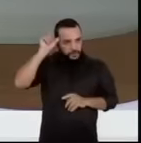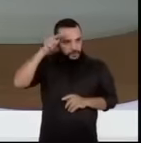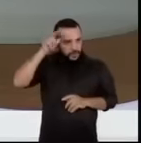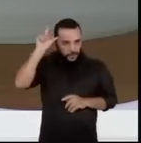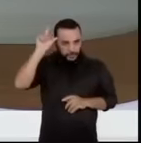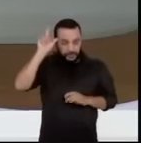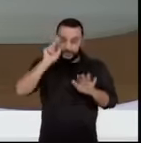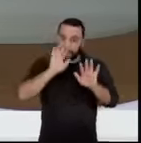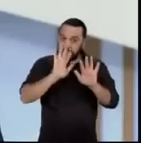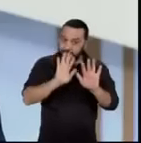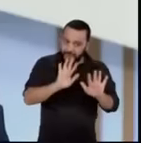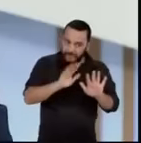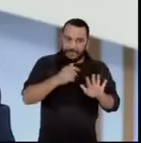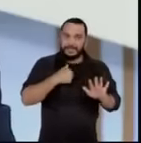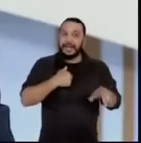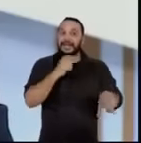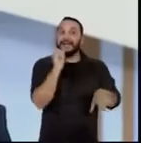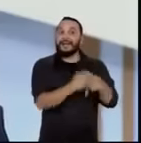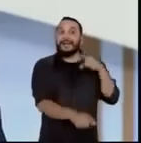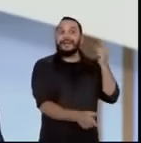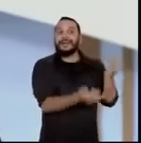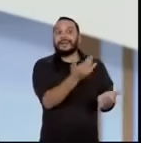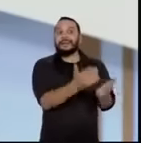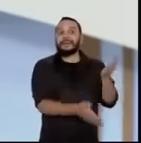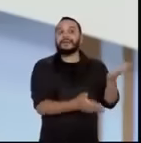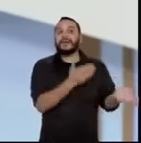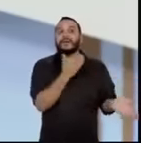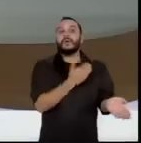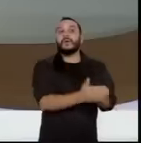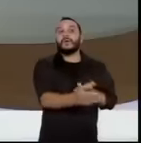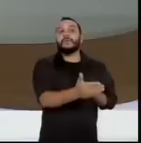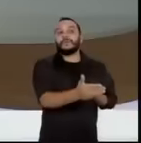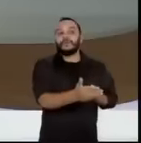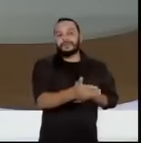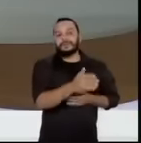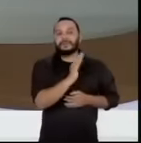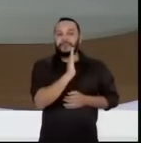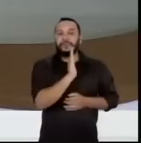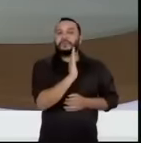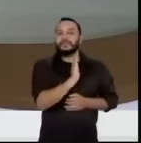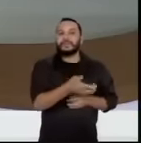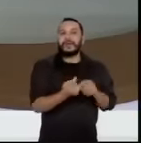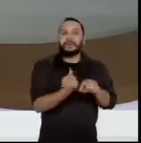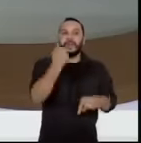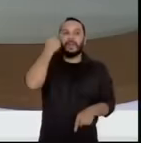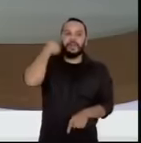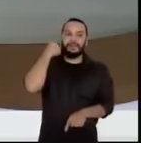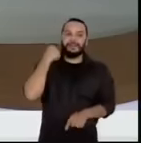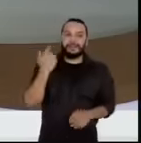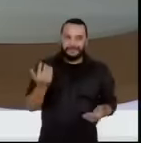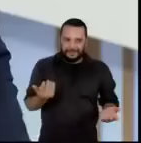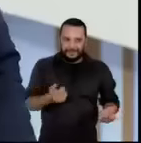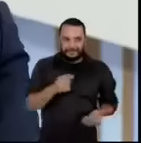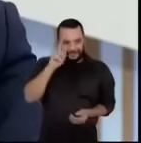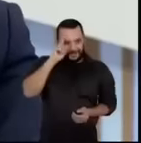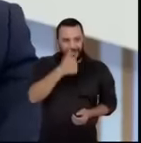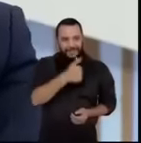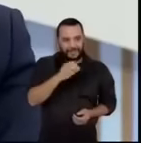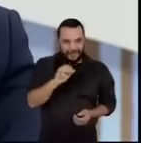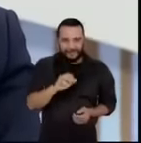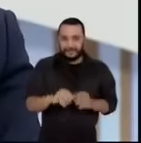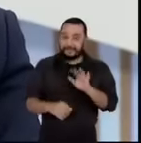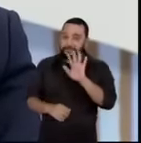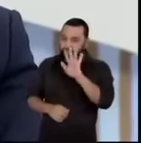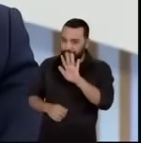notícia de que as queimadas começaram em série por meio dessa concertação desde o dia 10. Mas o IBAMA recebeu isso 3 dias antes. Só